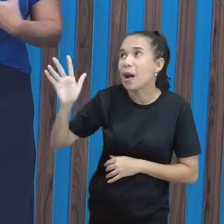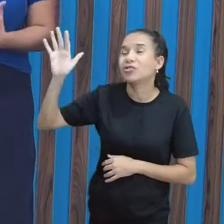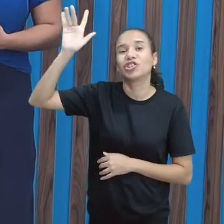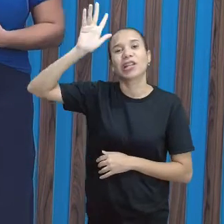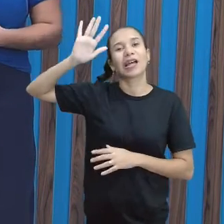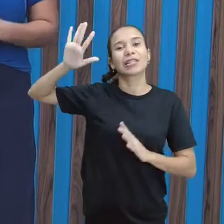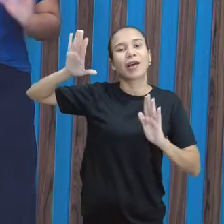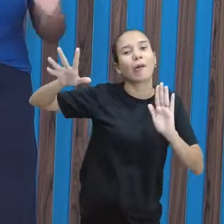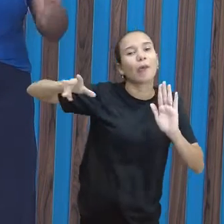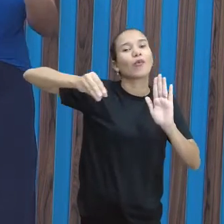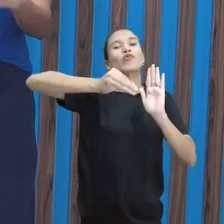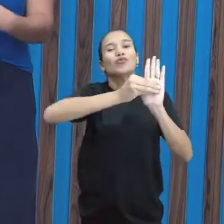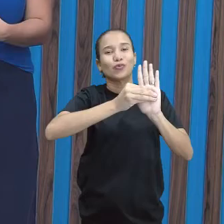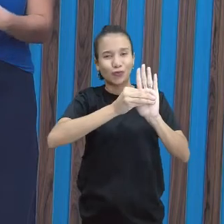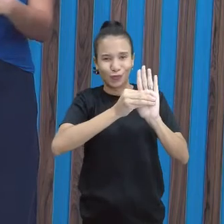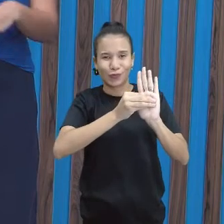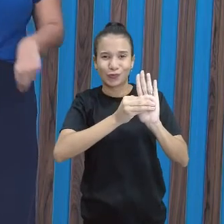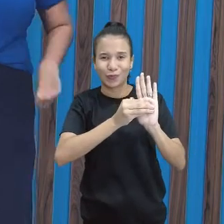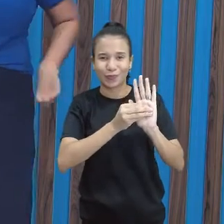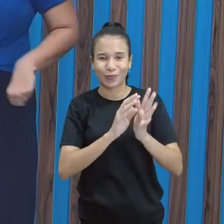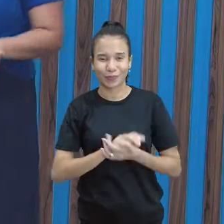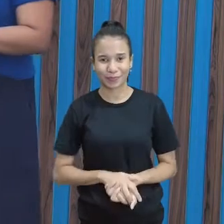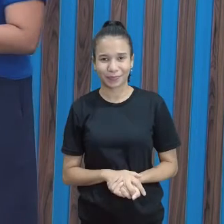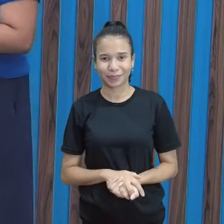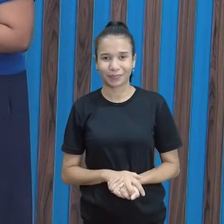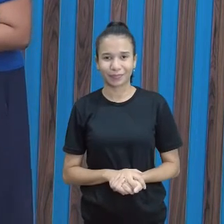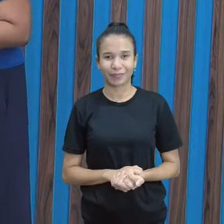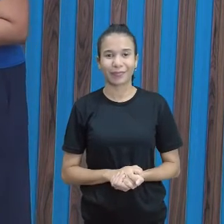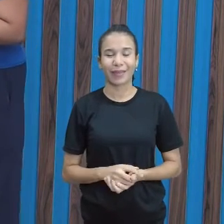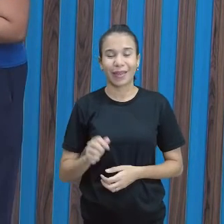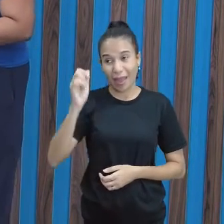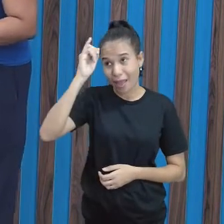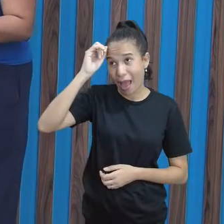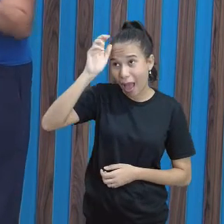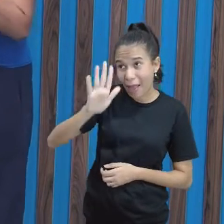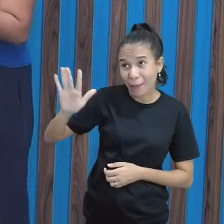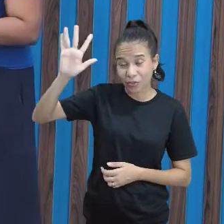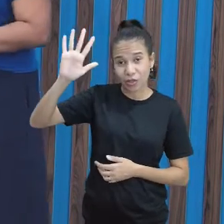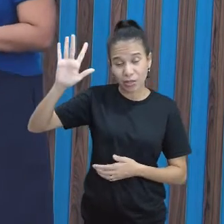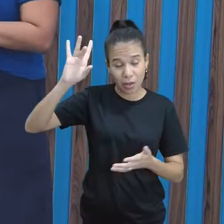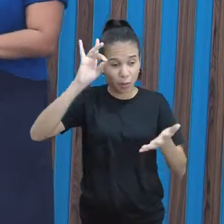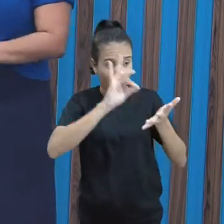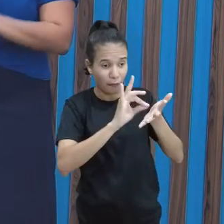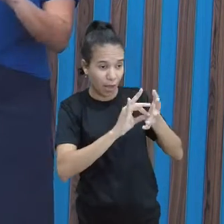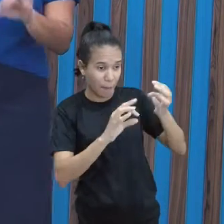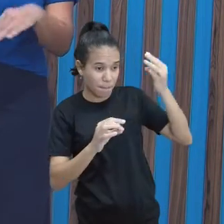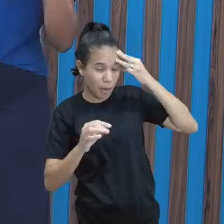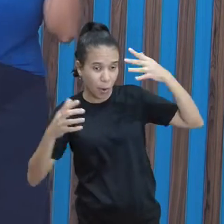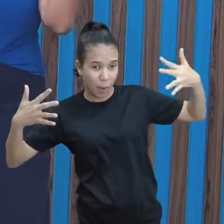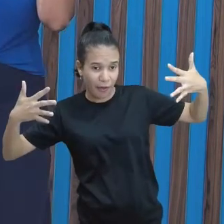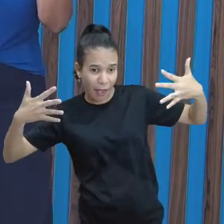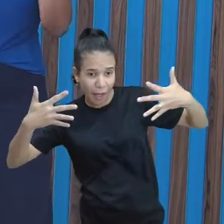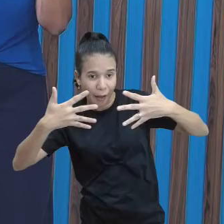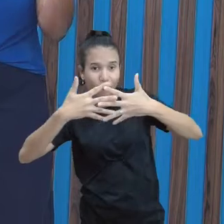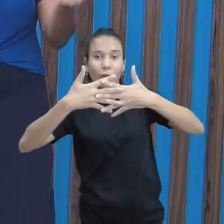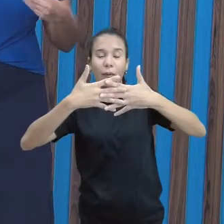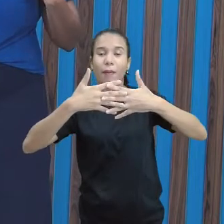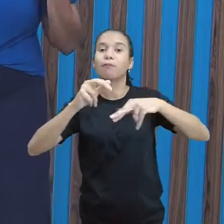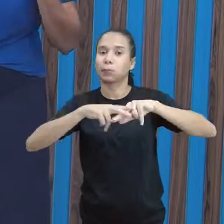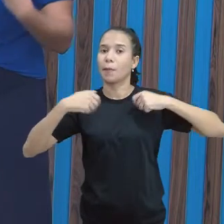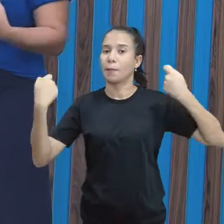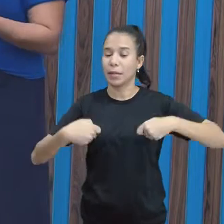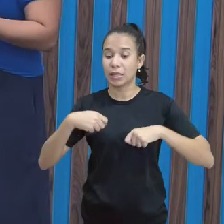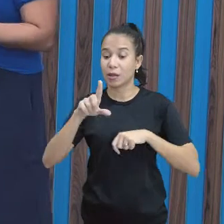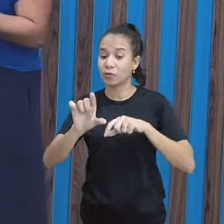tecer tudo junto, né? Para costurar essas lembranças. Então, por isso, devem-se escolher o quê? Cuidadosamente